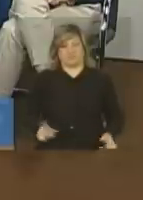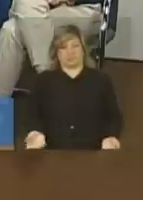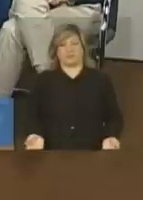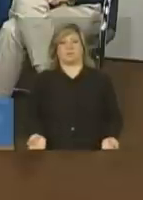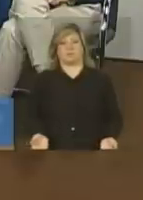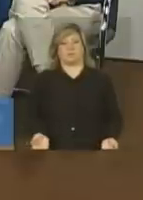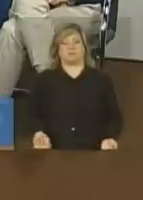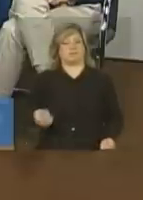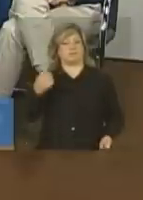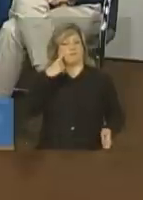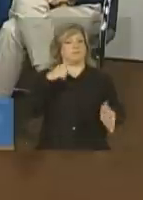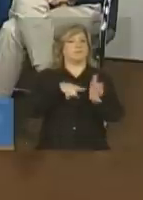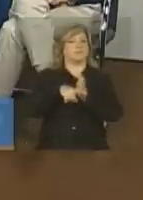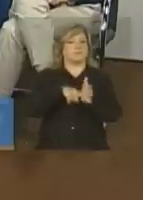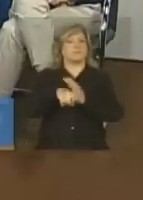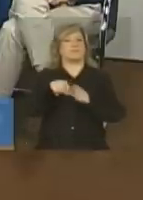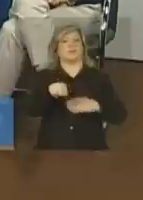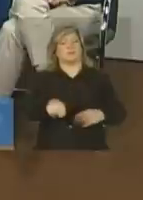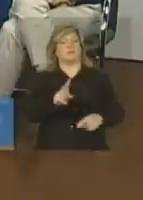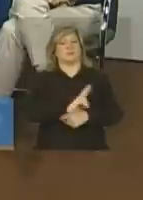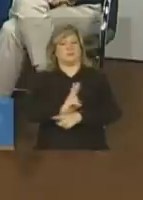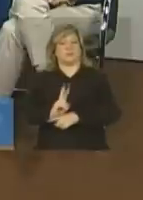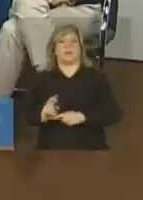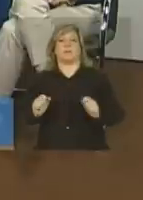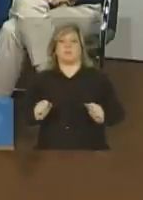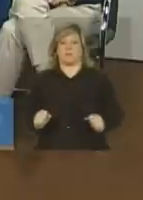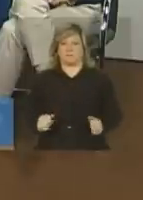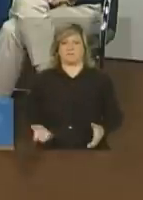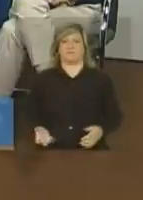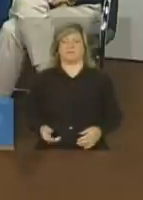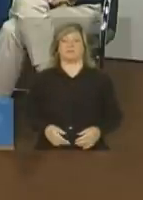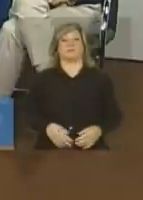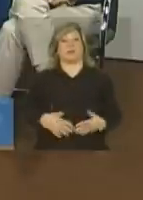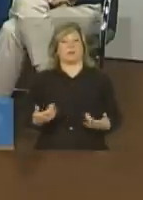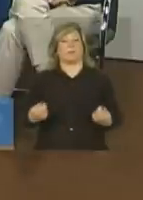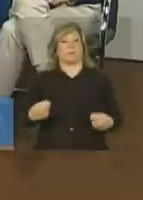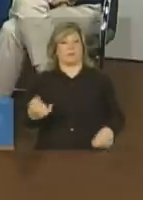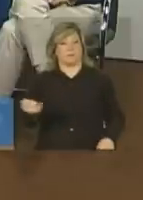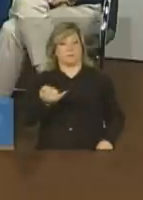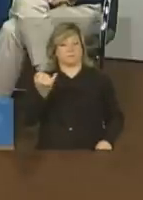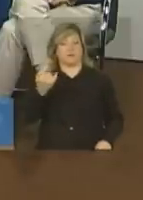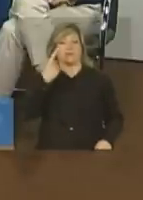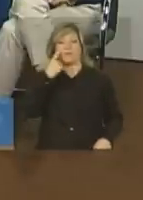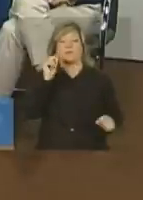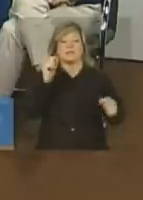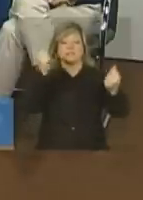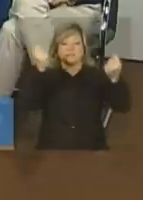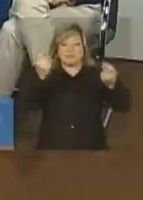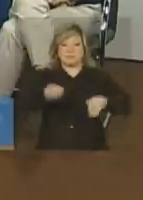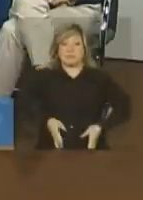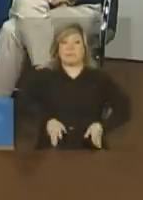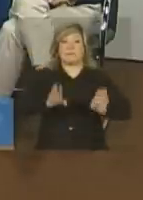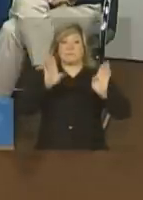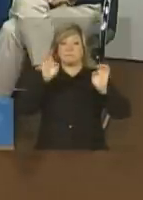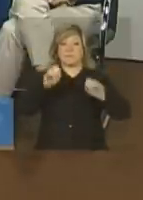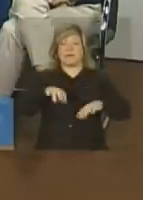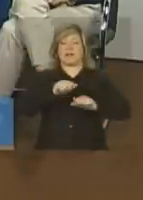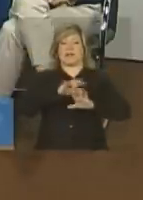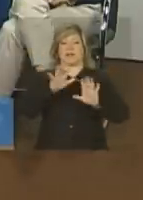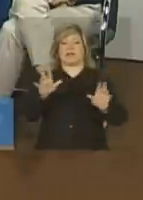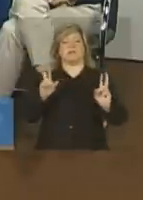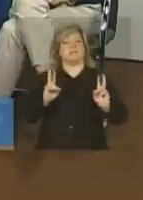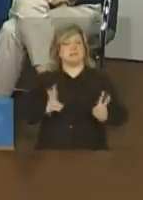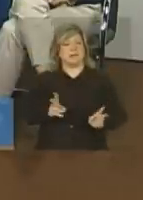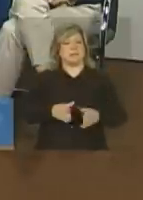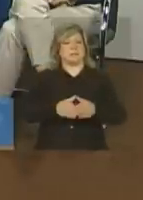questionável. Ela pode ser questionável pelos órgãos de controle quando vão. Então, é interessante você especificar bem, né? A gente sempre